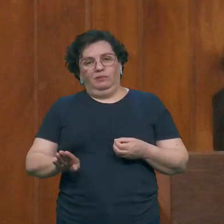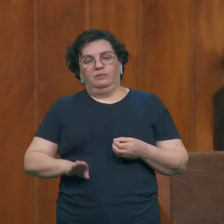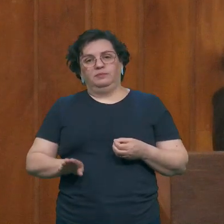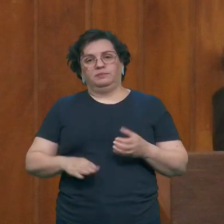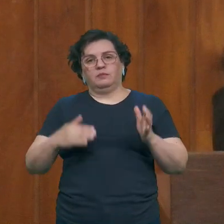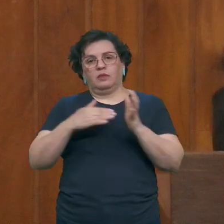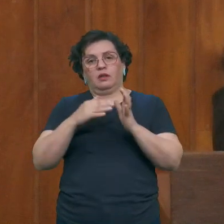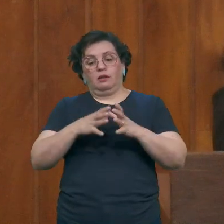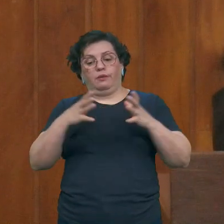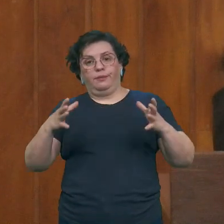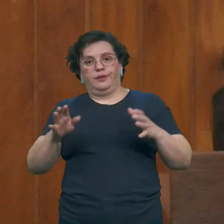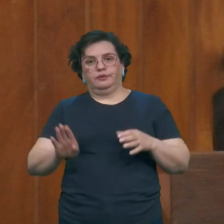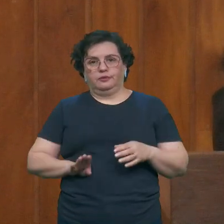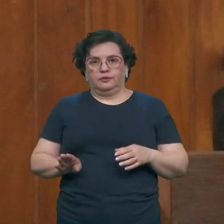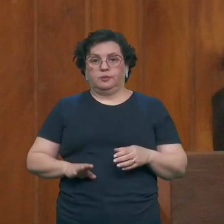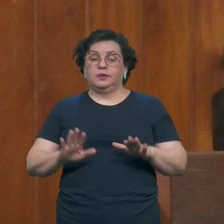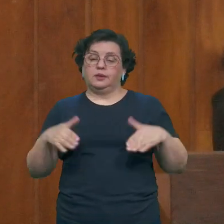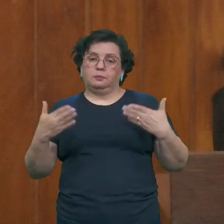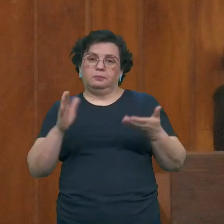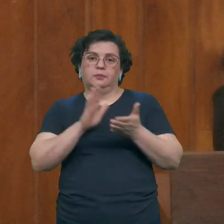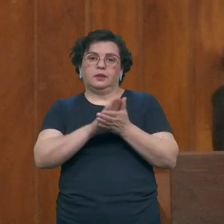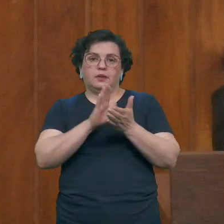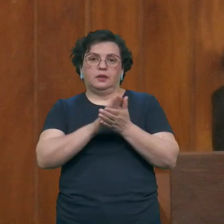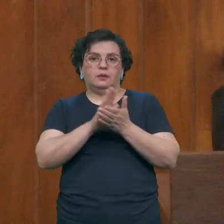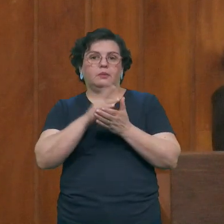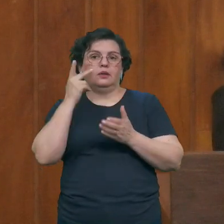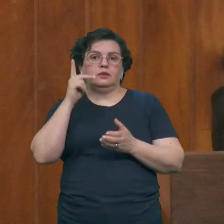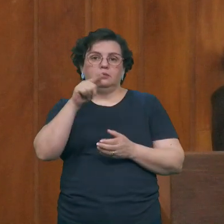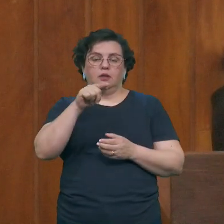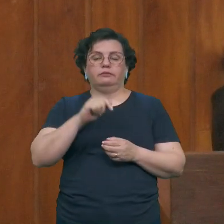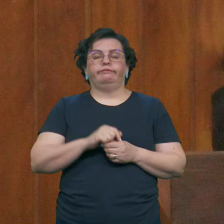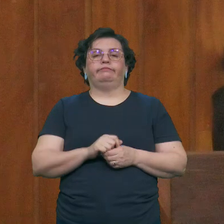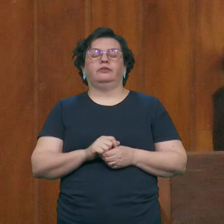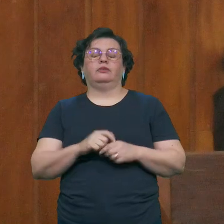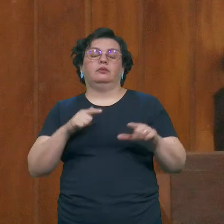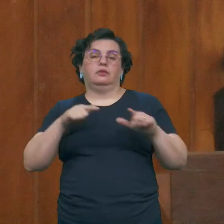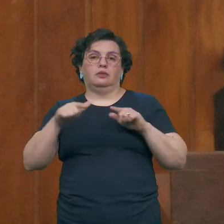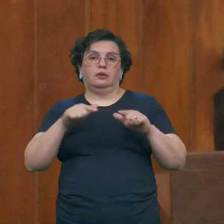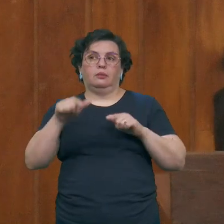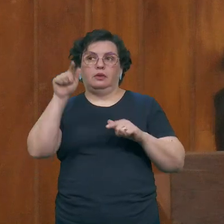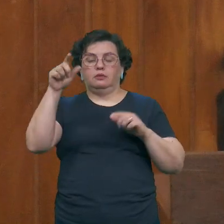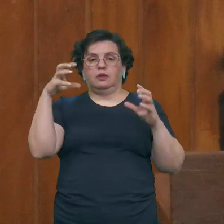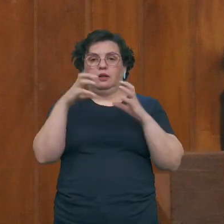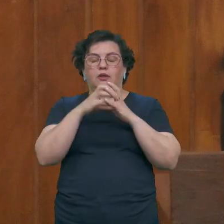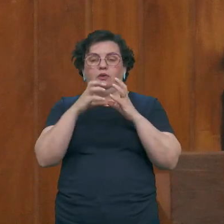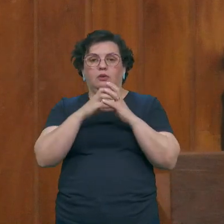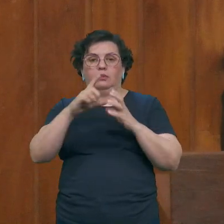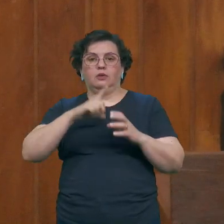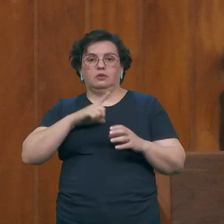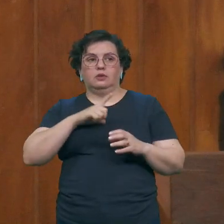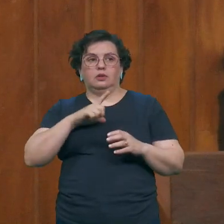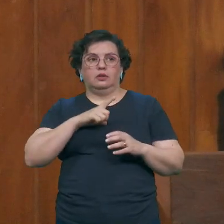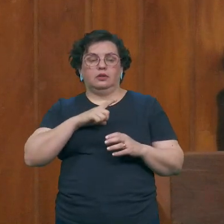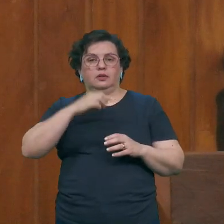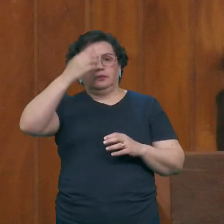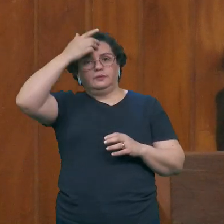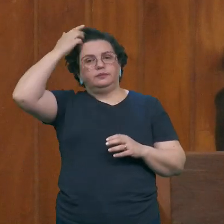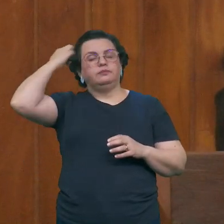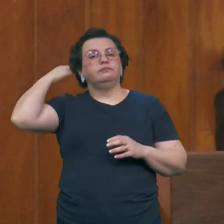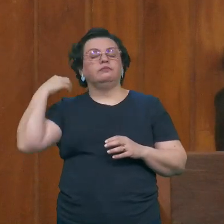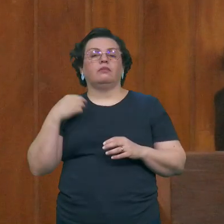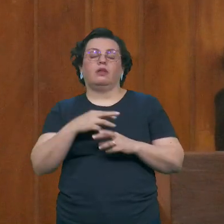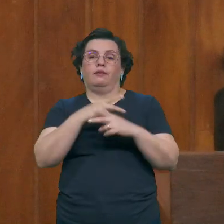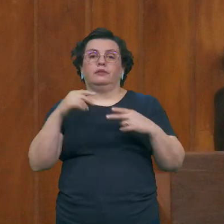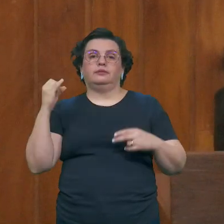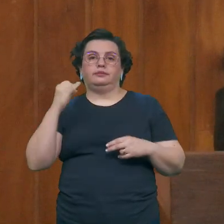o aumento da fome. Então, parabéns pelo gesto que vocês realizam naquela comunidade, que tem sido algo